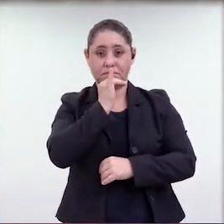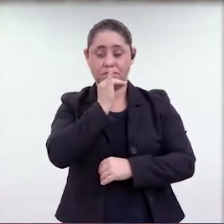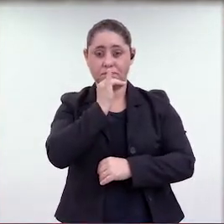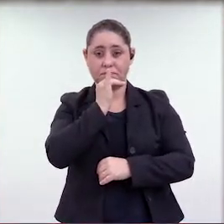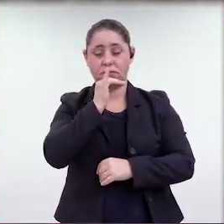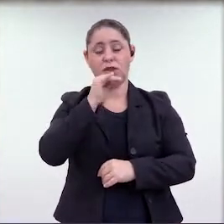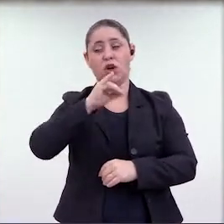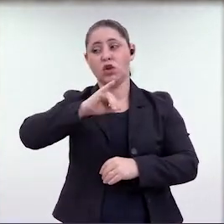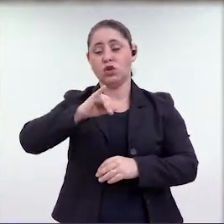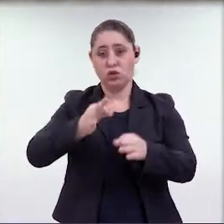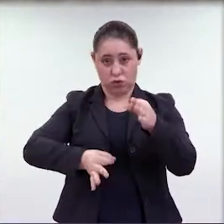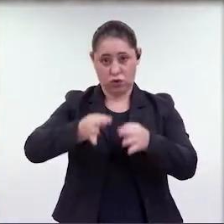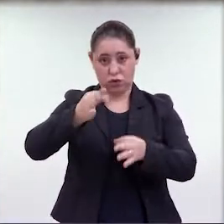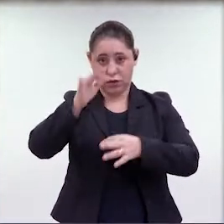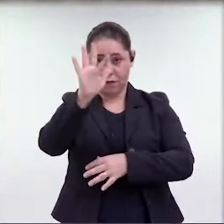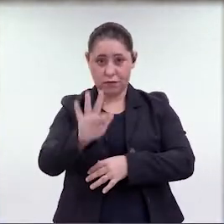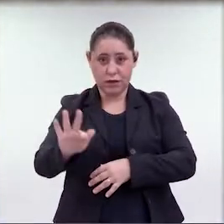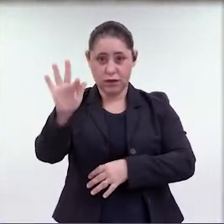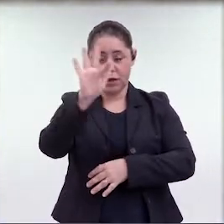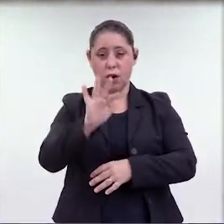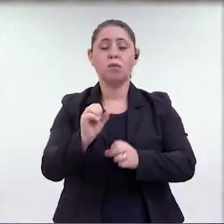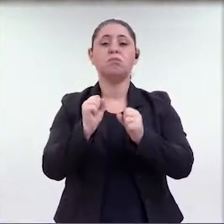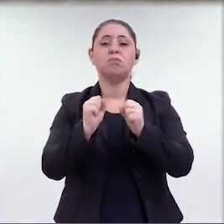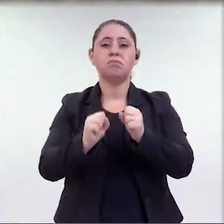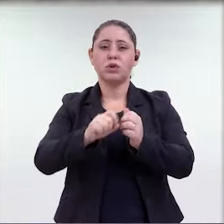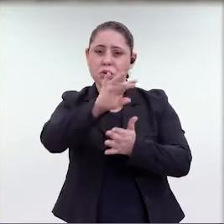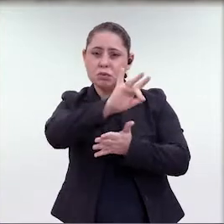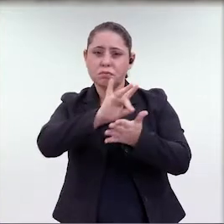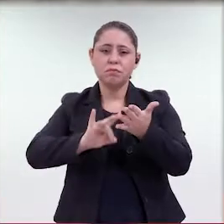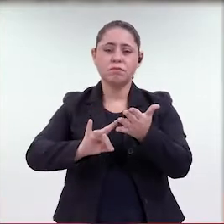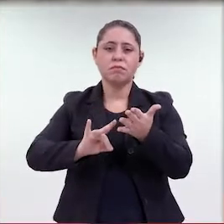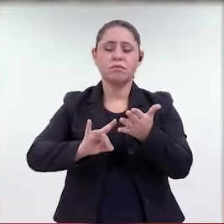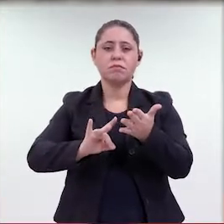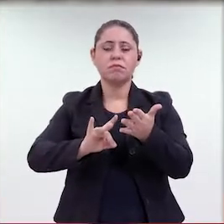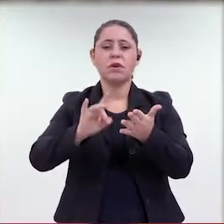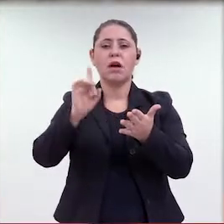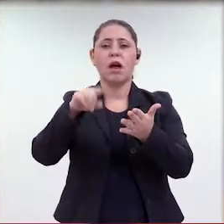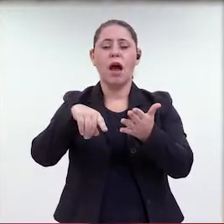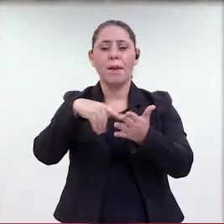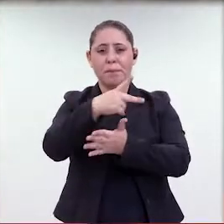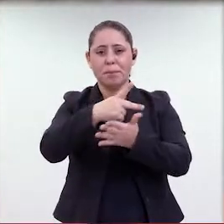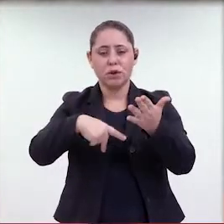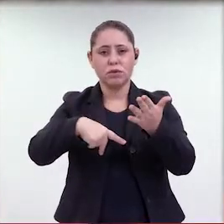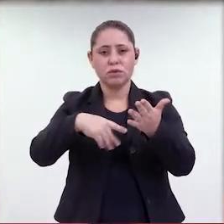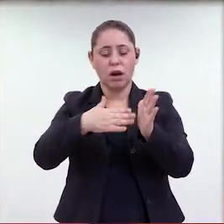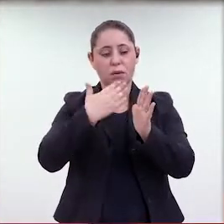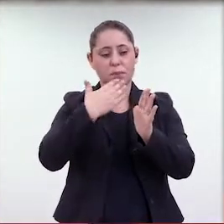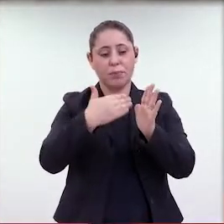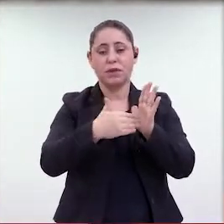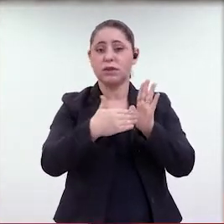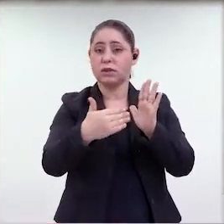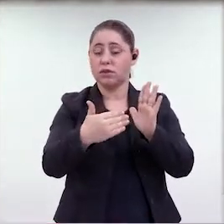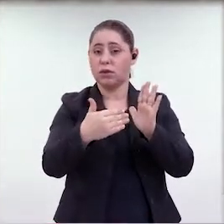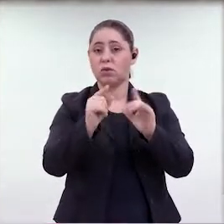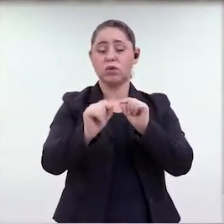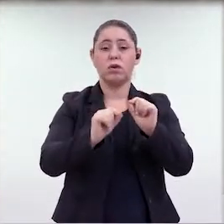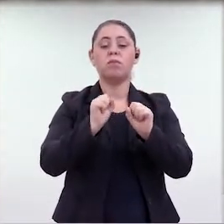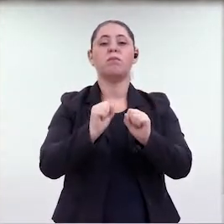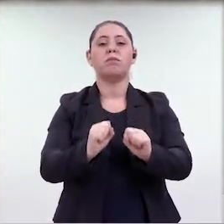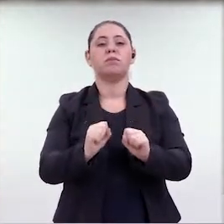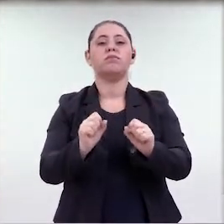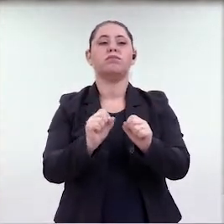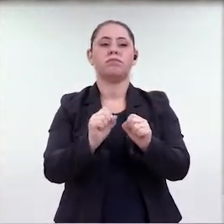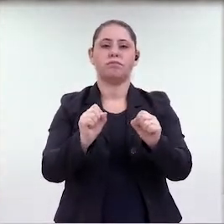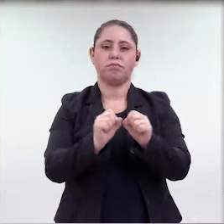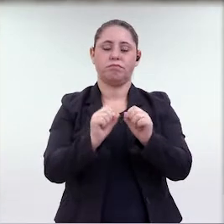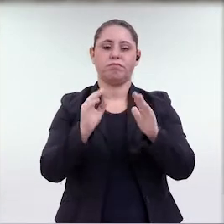exemplo, na Justiça Federal, você pode se registrar para protocolar uma petição, você pode